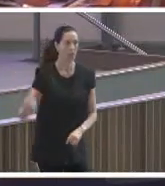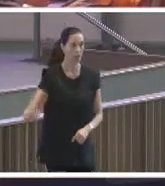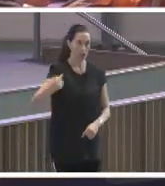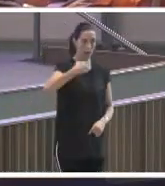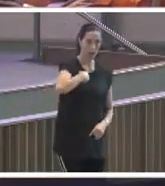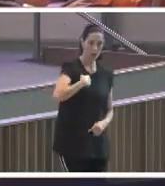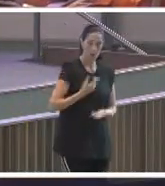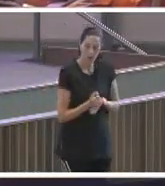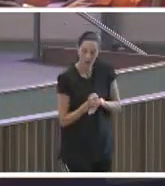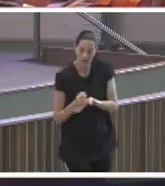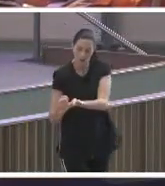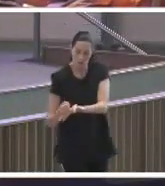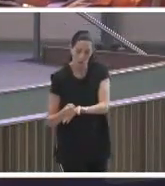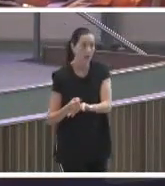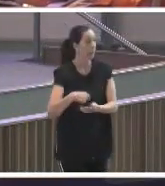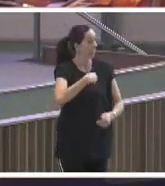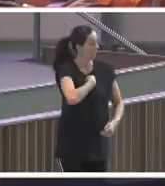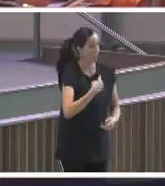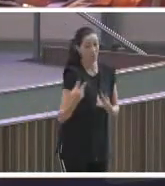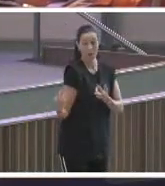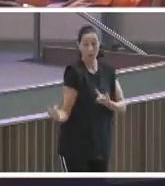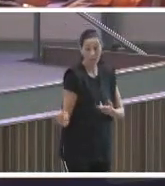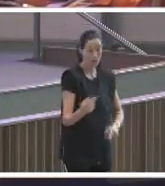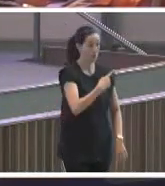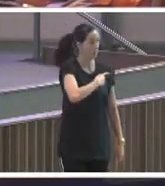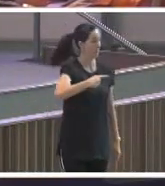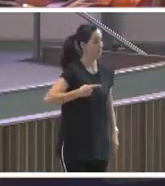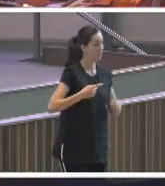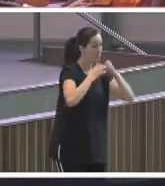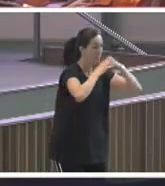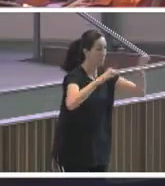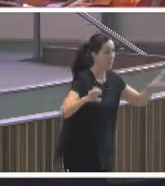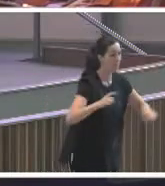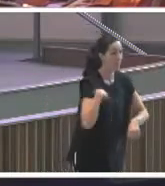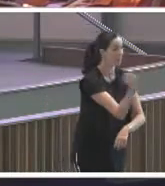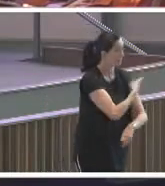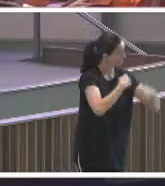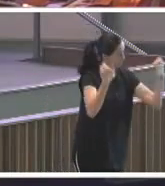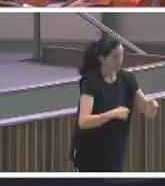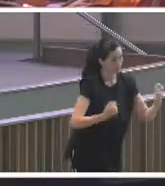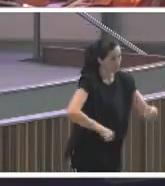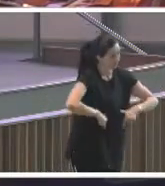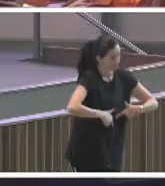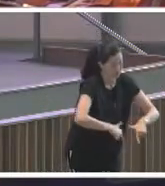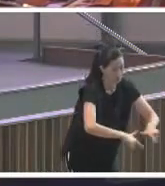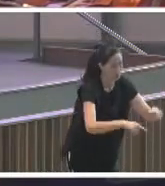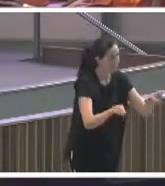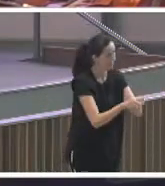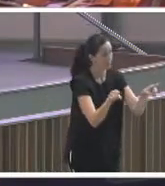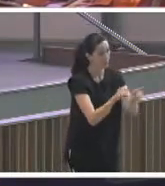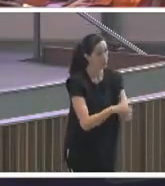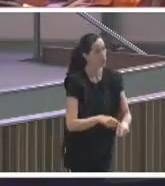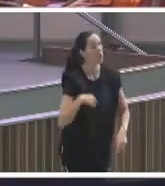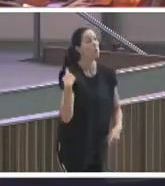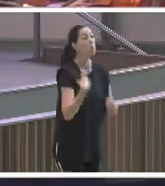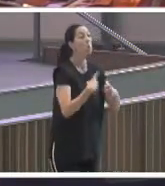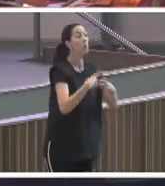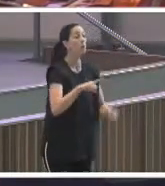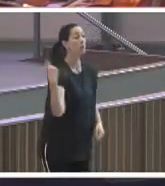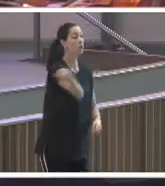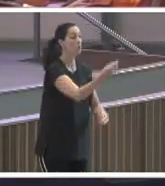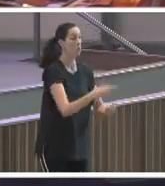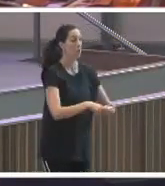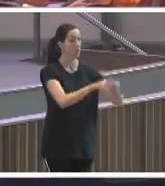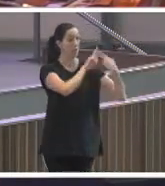E nós precisamos exercer essa autoridade espiritual, porque nós somos responsáveis diante de Deus por